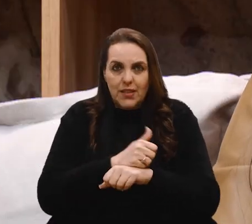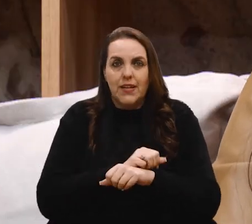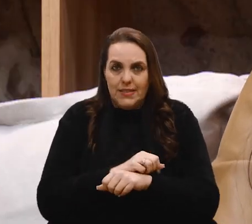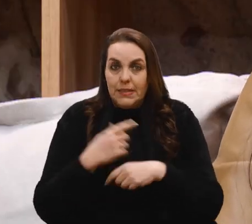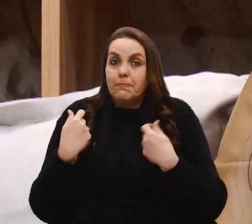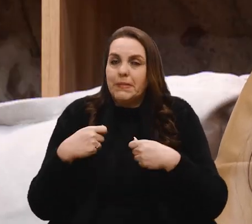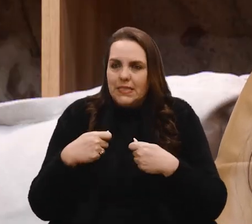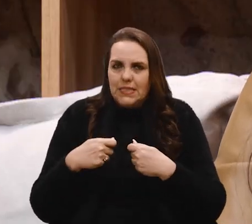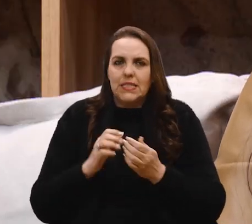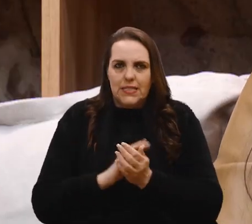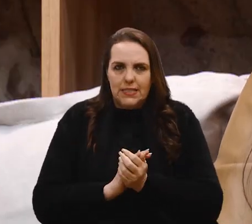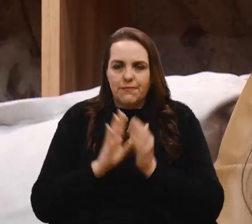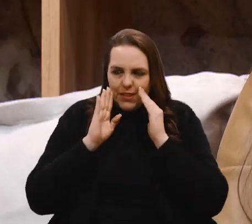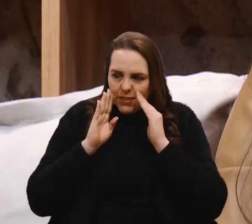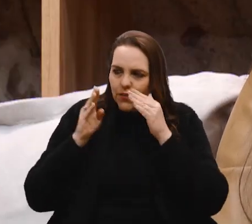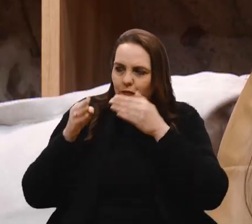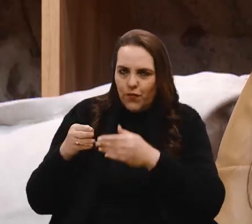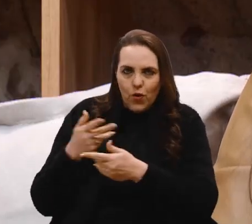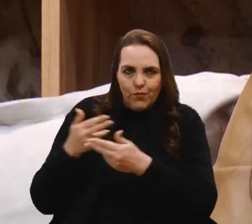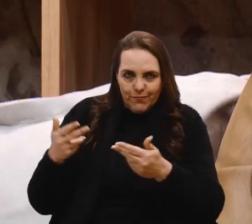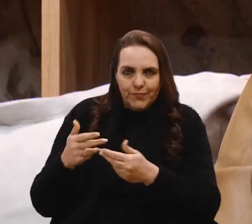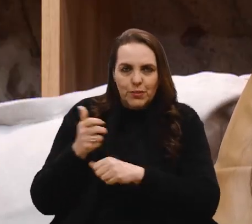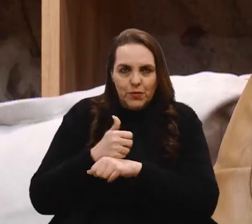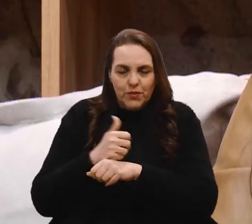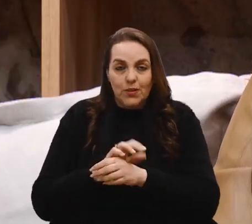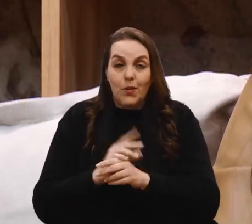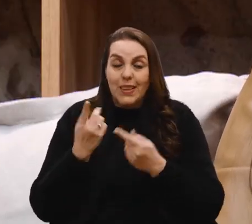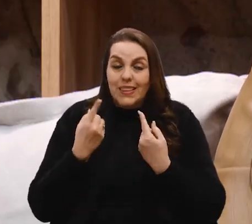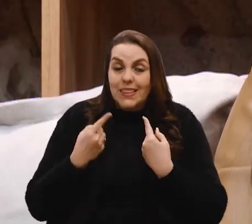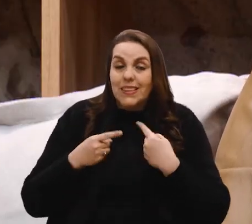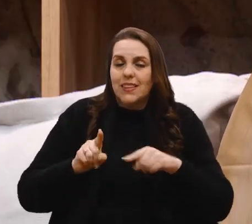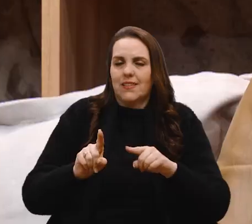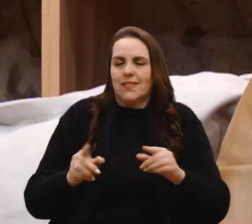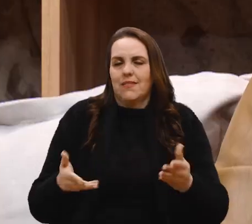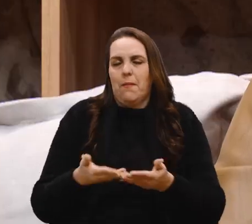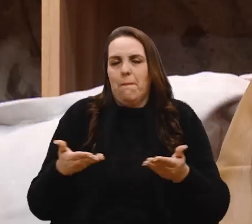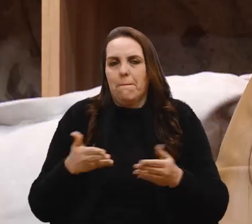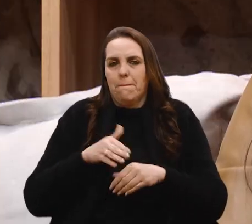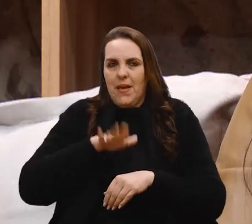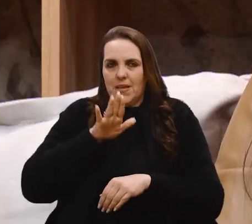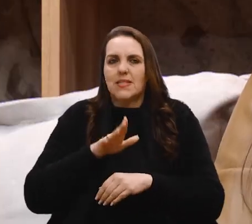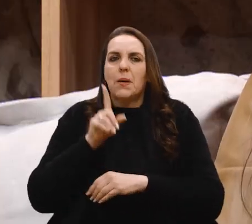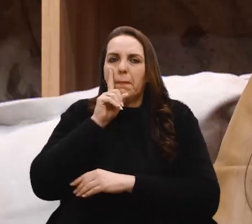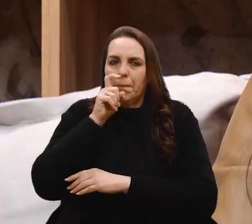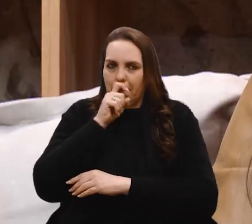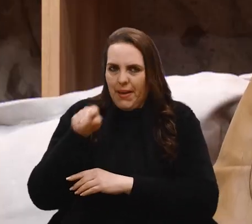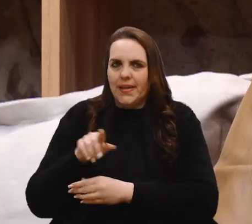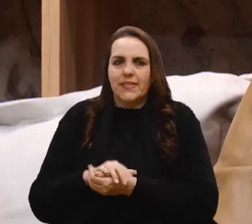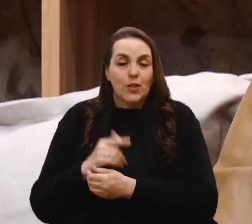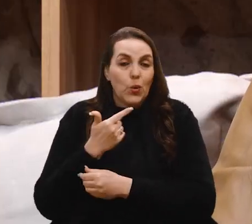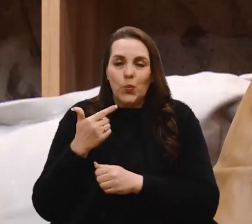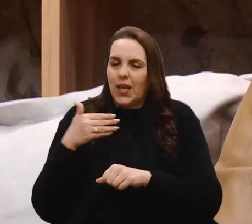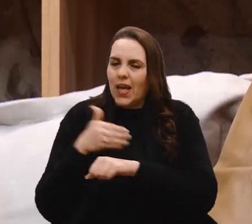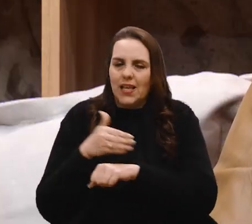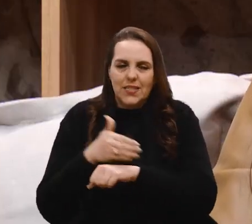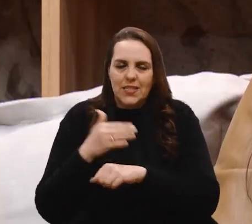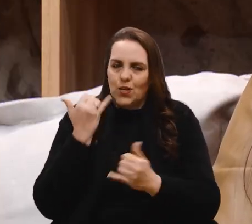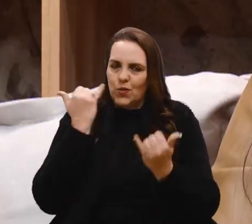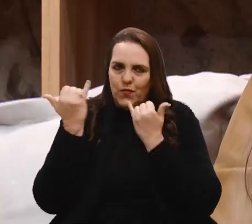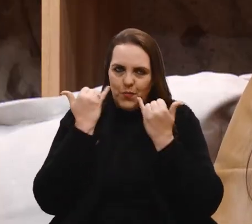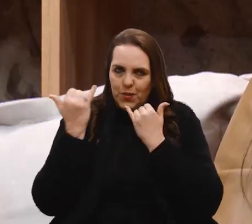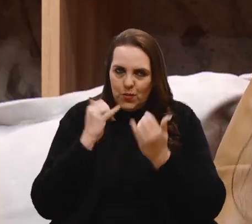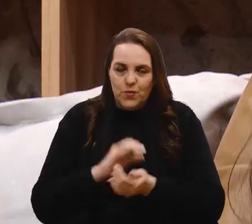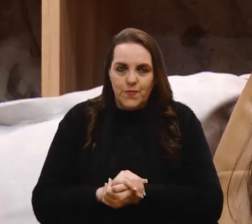profissionais. Eu vejo que hoje o desafio maior, principalmente para os pais, que não têm acesso a essa